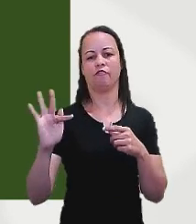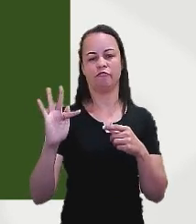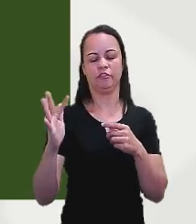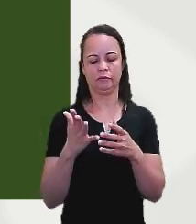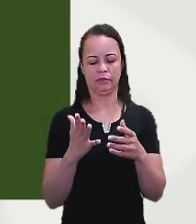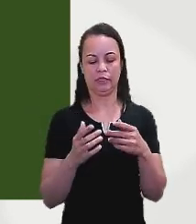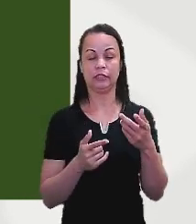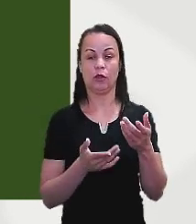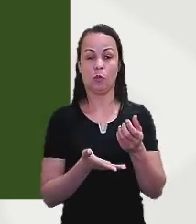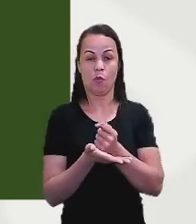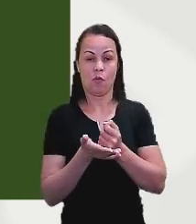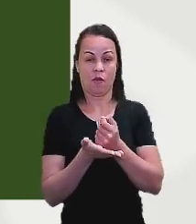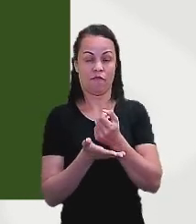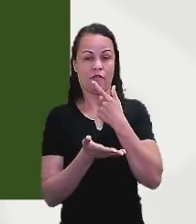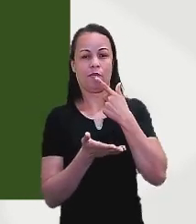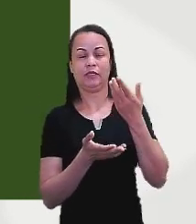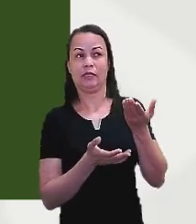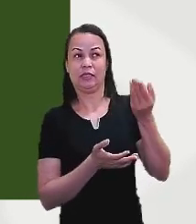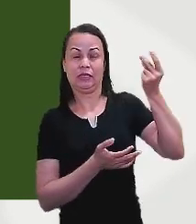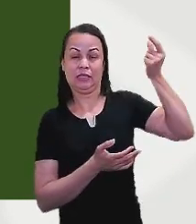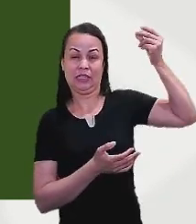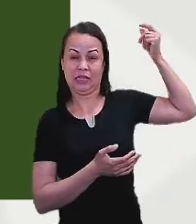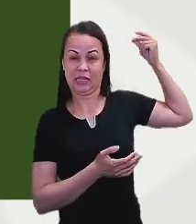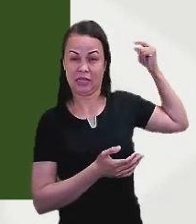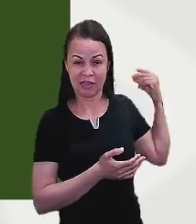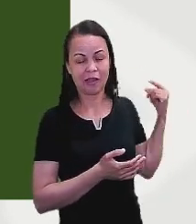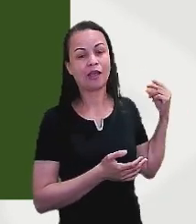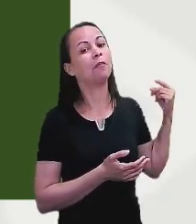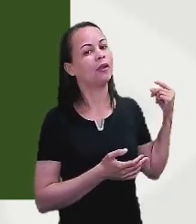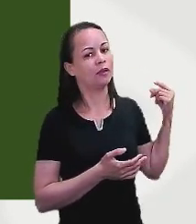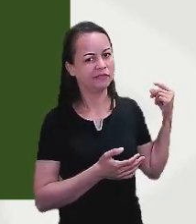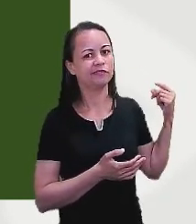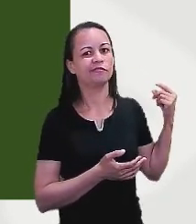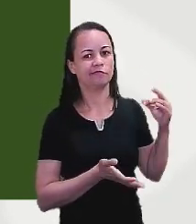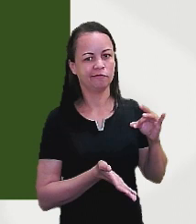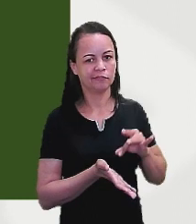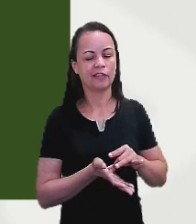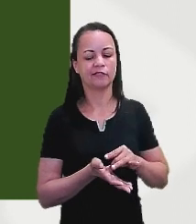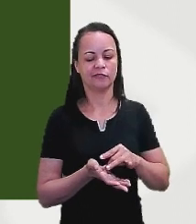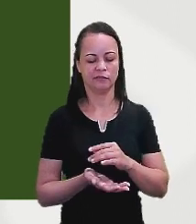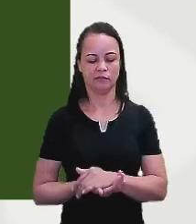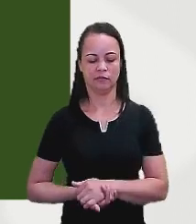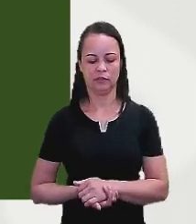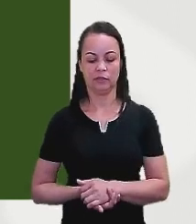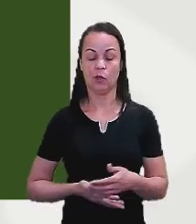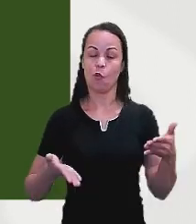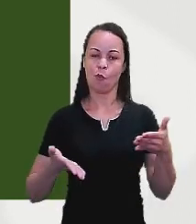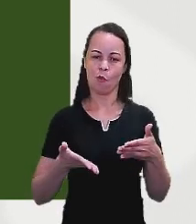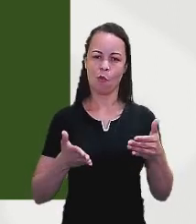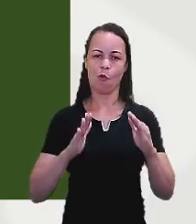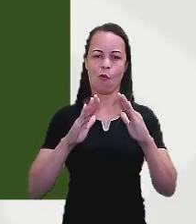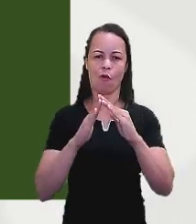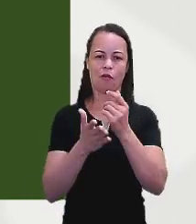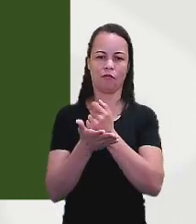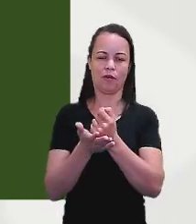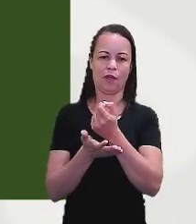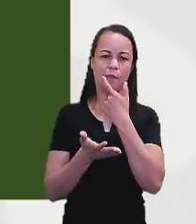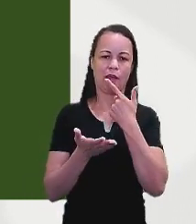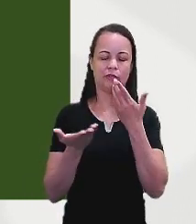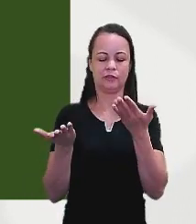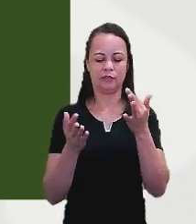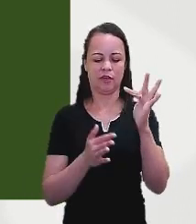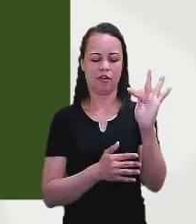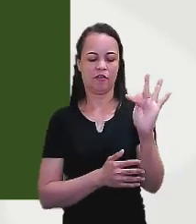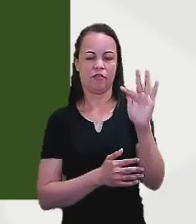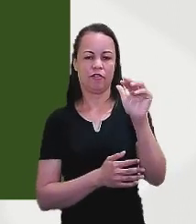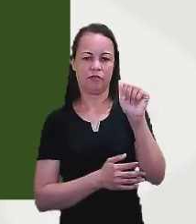escreviam assim. Quando eu digo antigamente, é muito antigamente, tá, gente? E hoje a gente escreve farmácia com F,